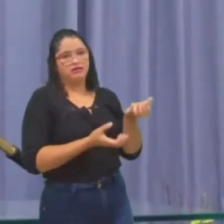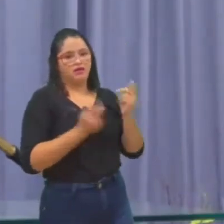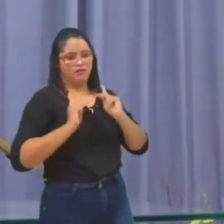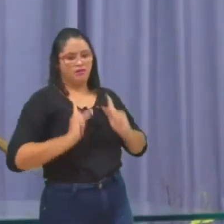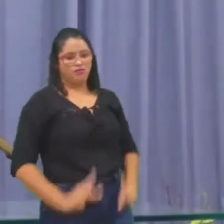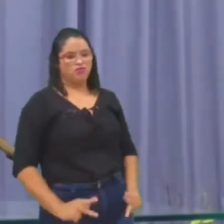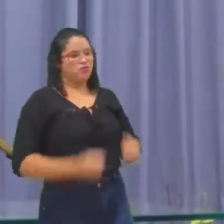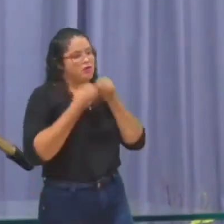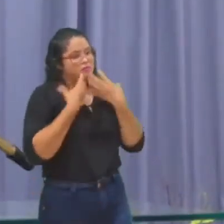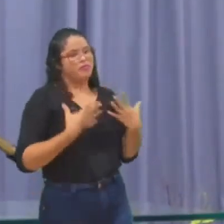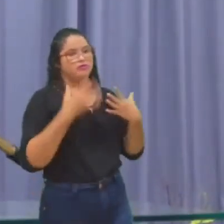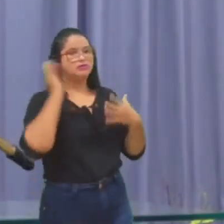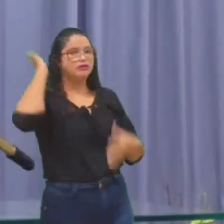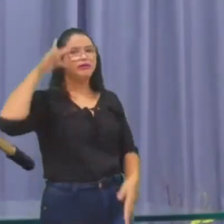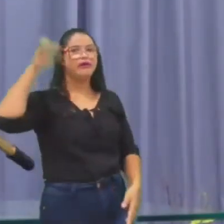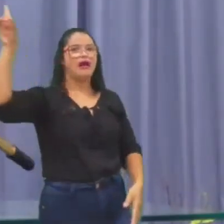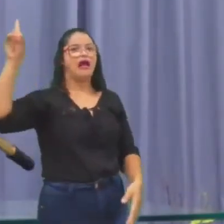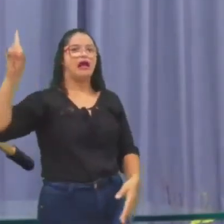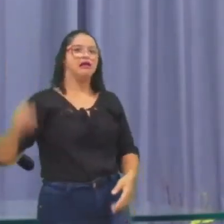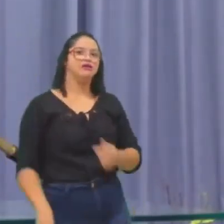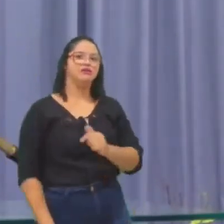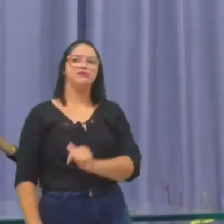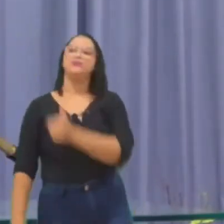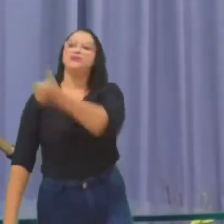As pessoas ficam iradas.